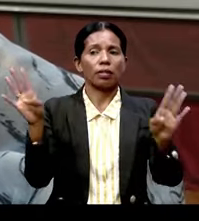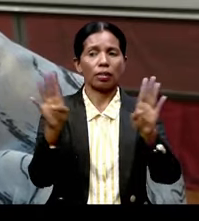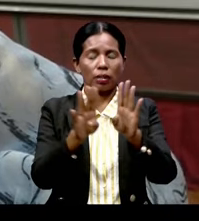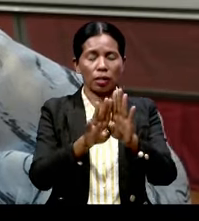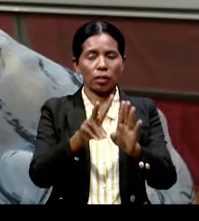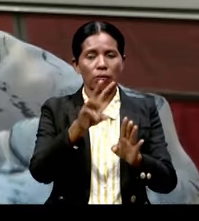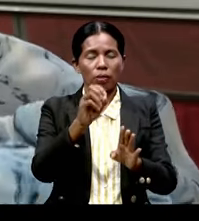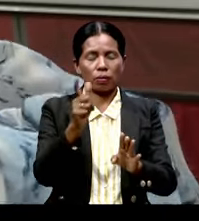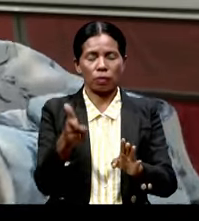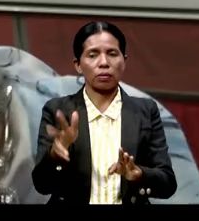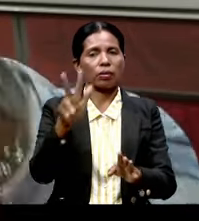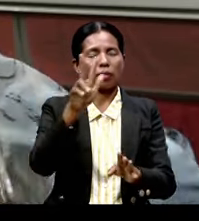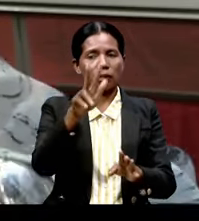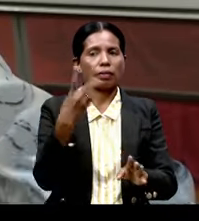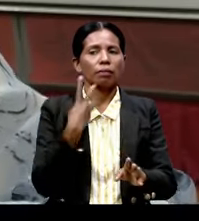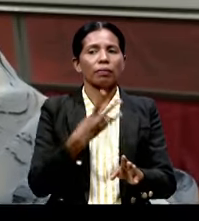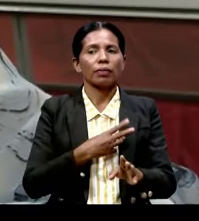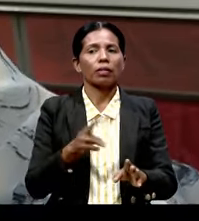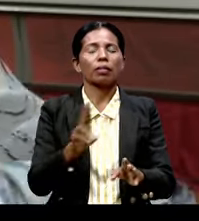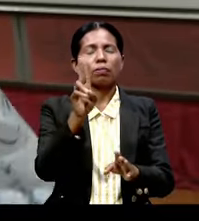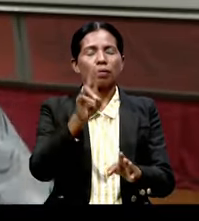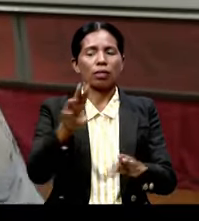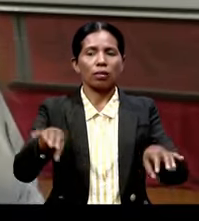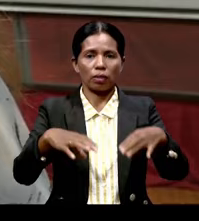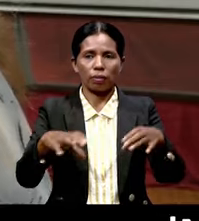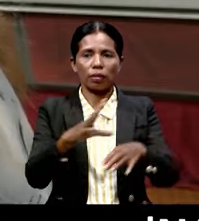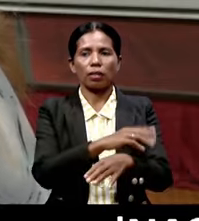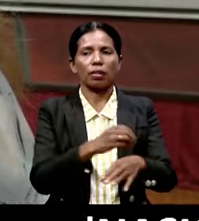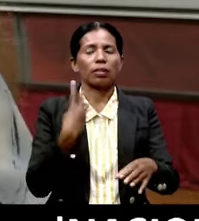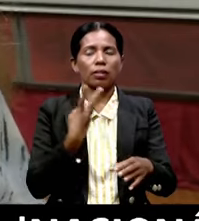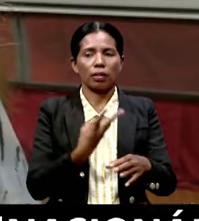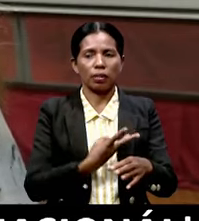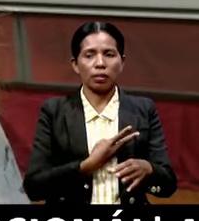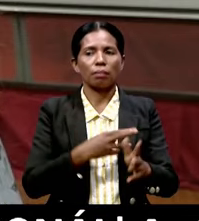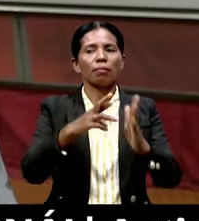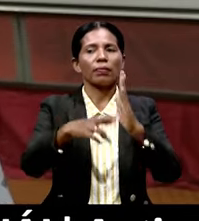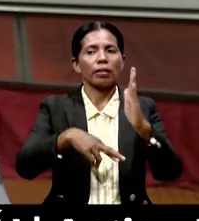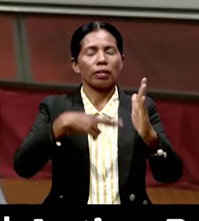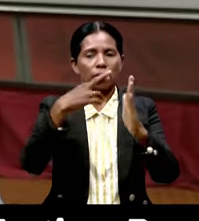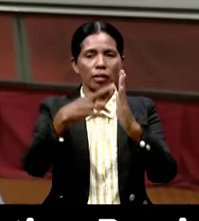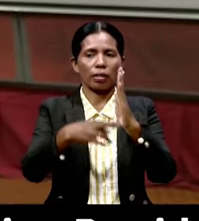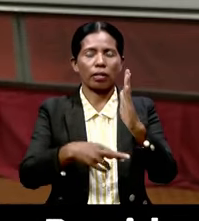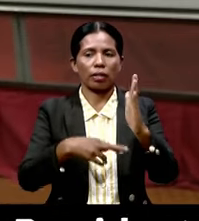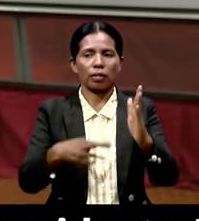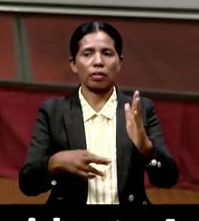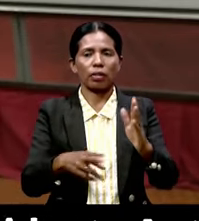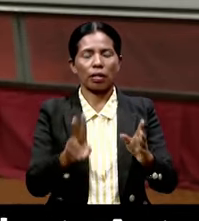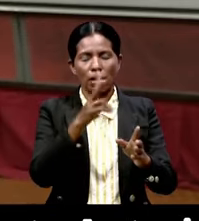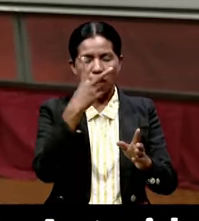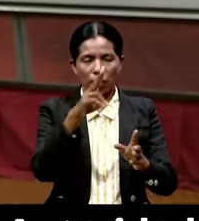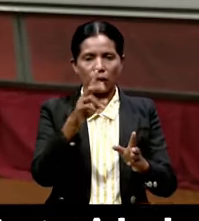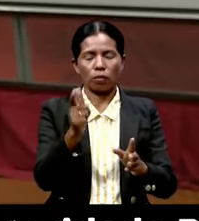ne e depois ita mos atualiza sistema no mos e a regras ne be 20 controlo